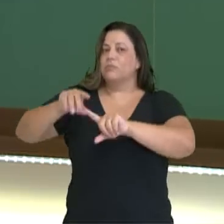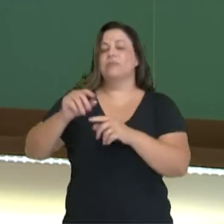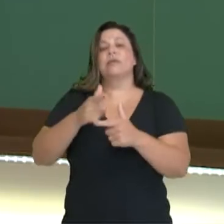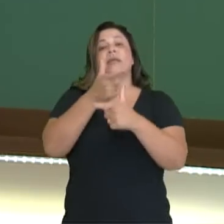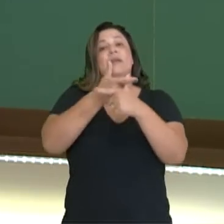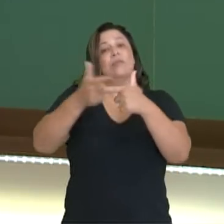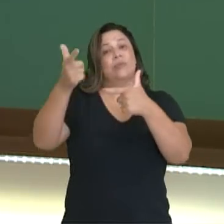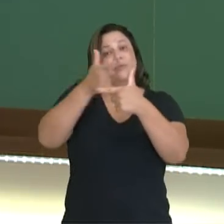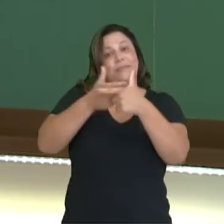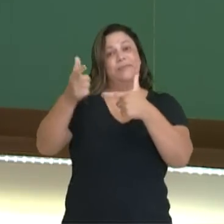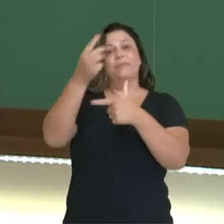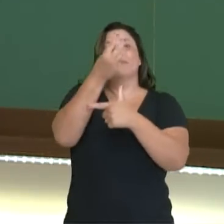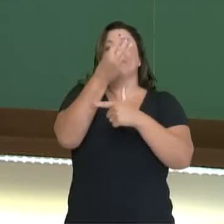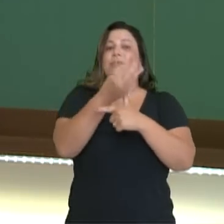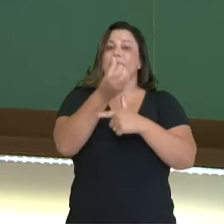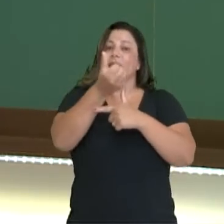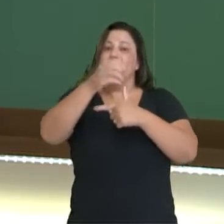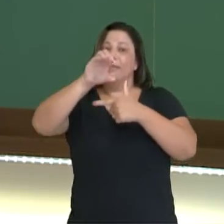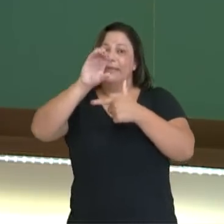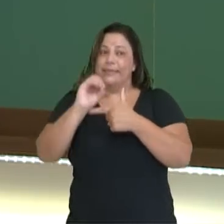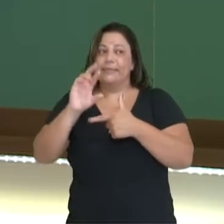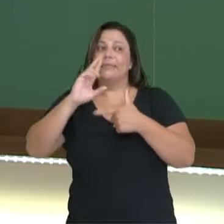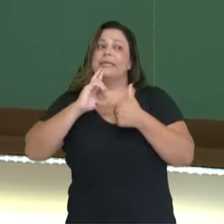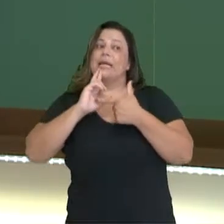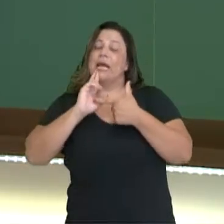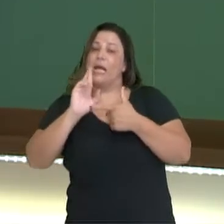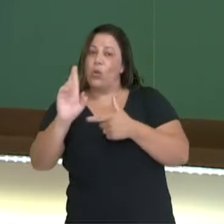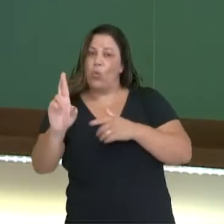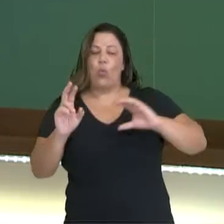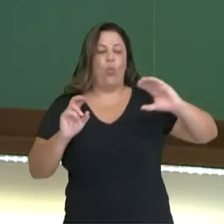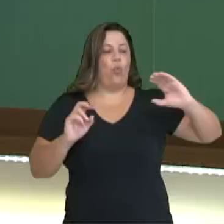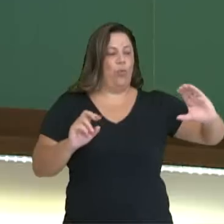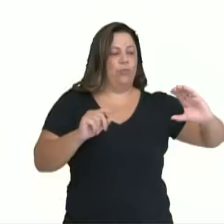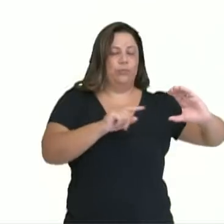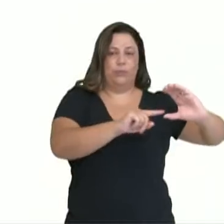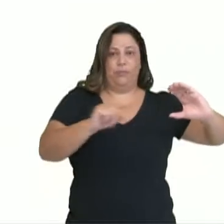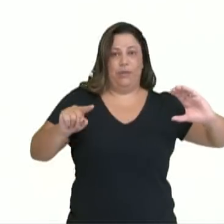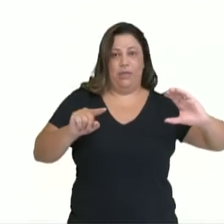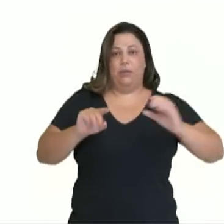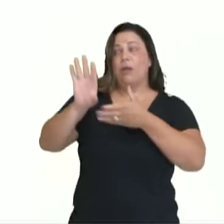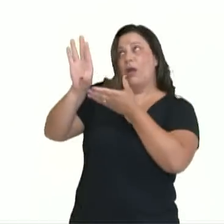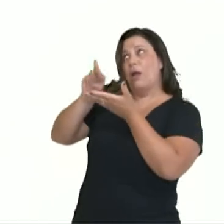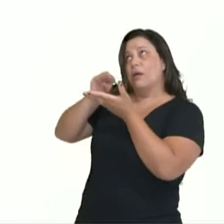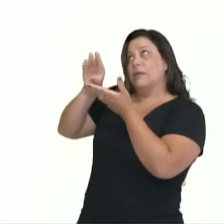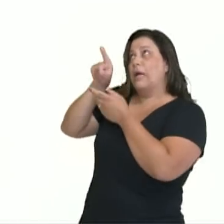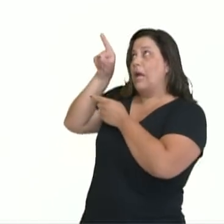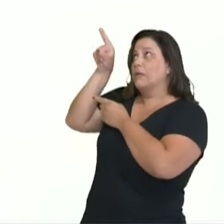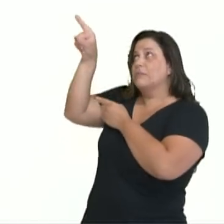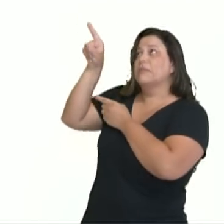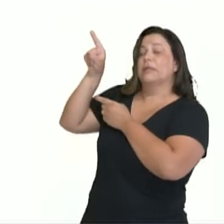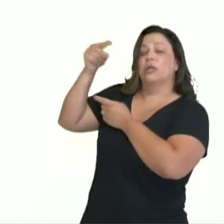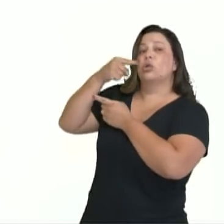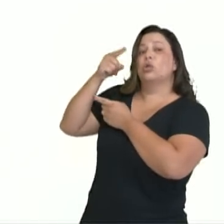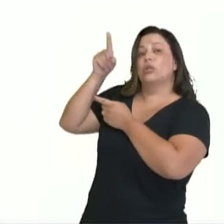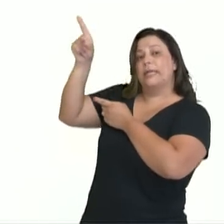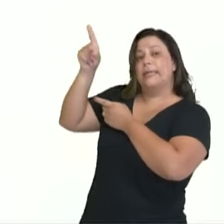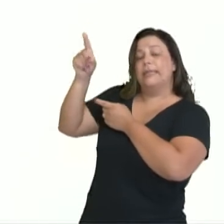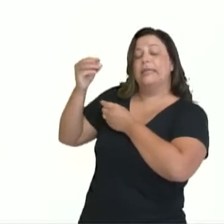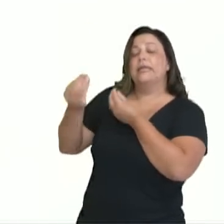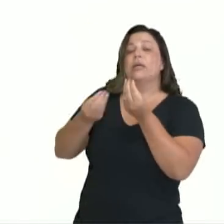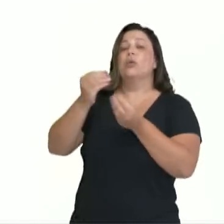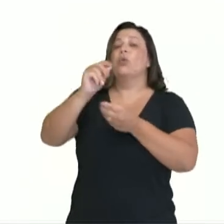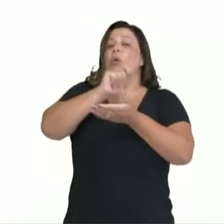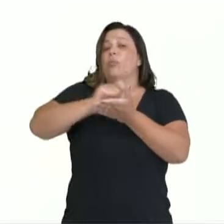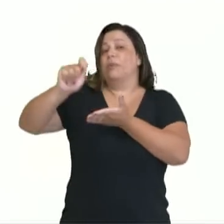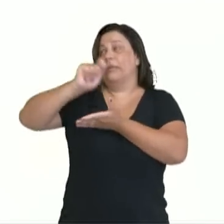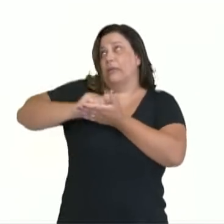por 360 e cheguei de que o comprimento, vejam a notação que eu usei aqui, tá, gente? Notação é forma de escrita.